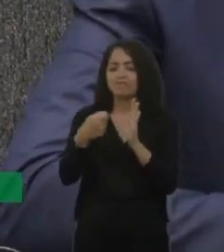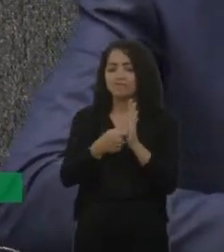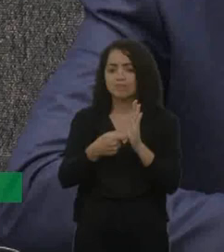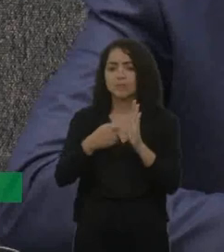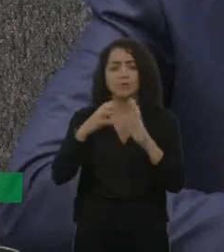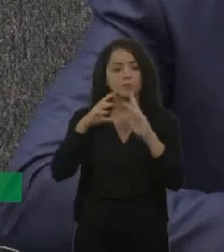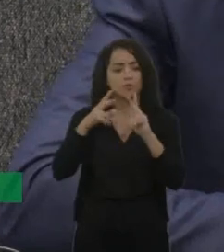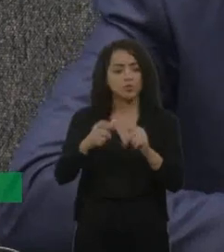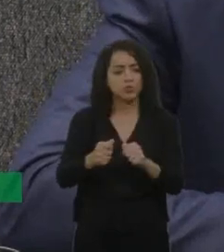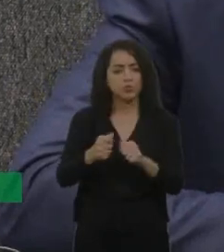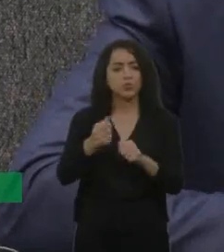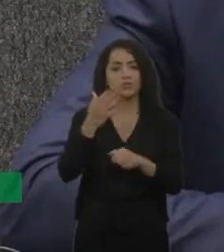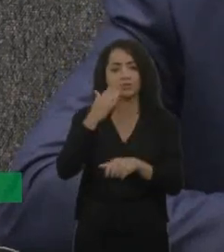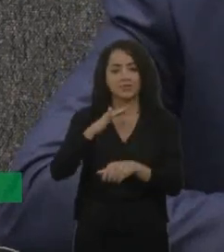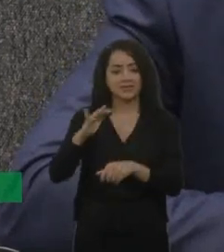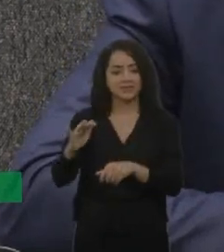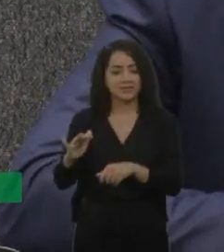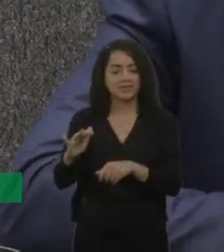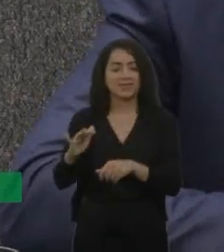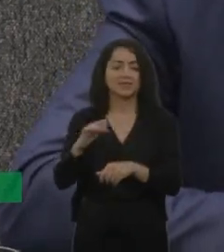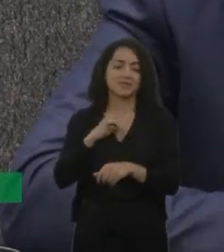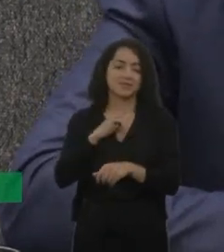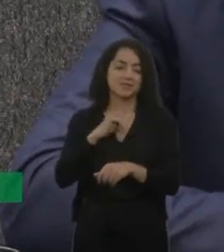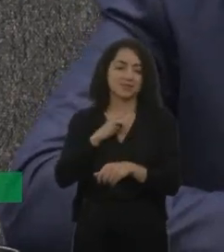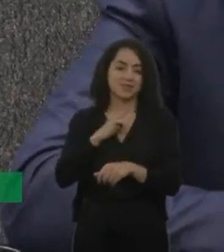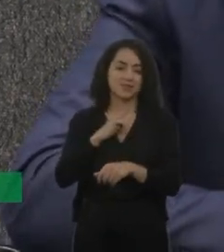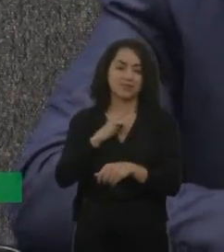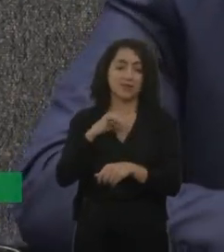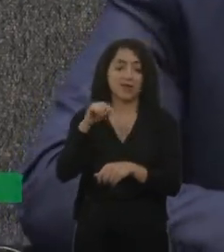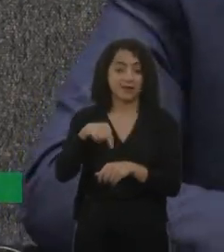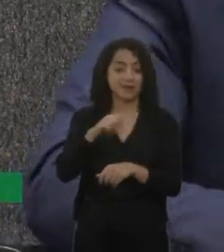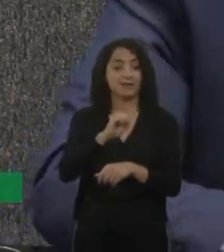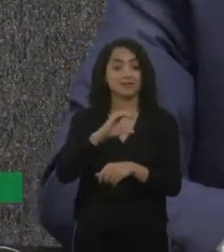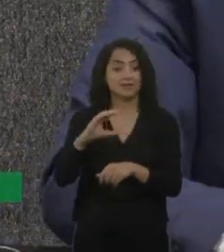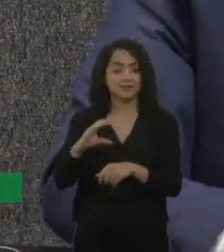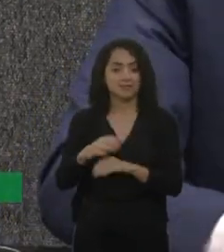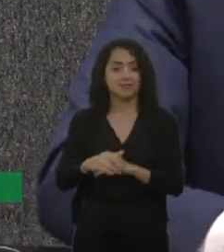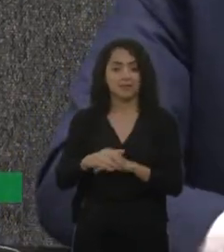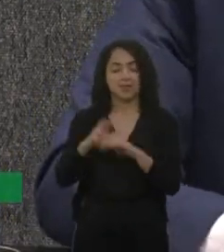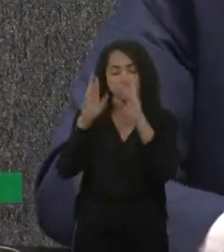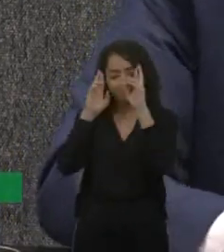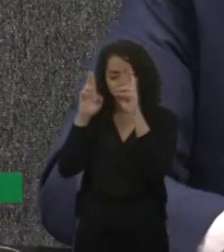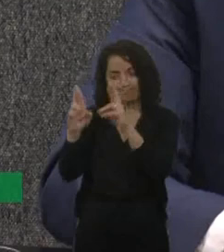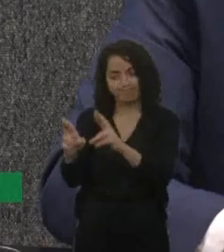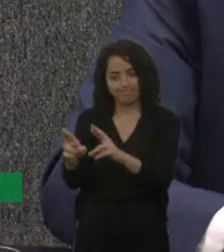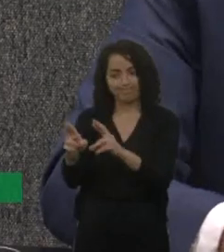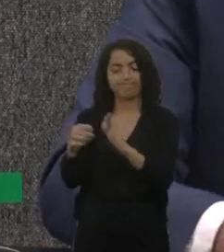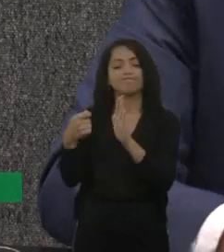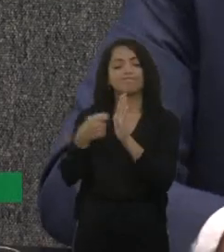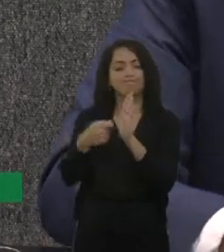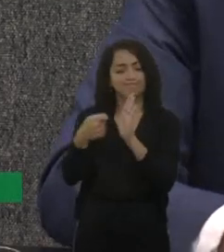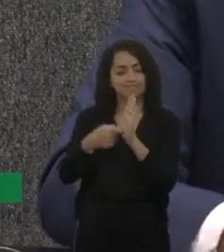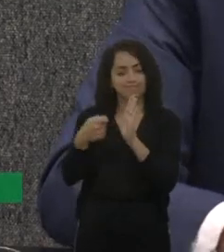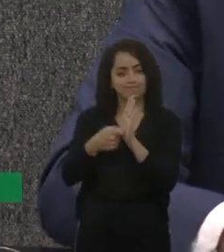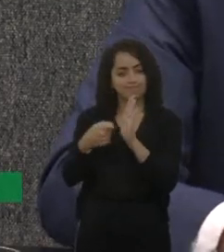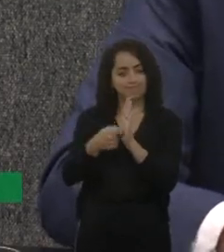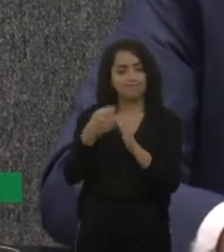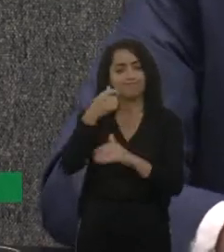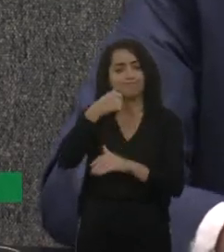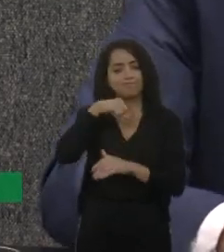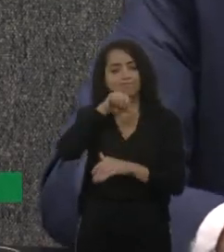crianças raras que nós temos no nosso estado, e no qual eu tenho um grande respeito. A luta como mãe e como